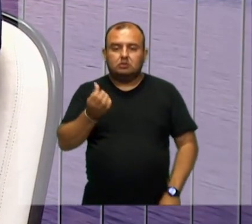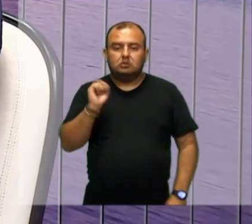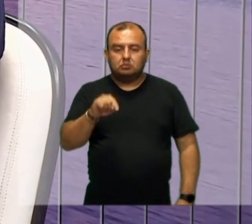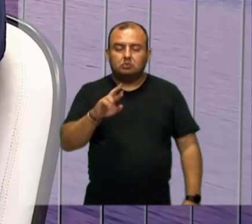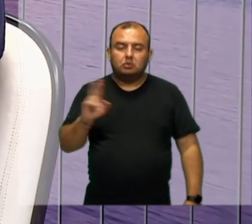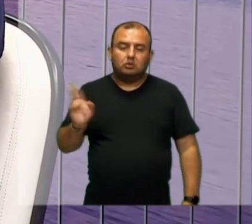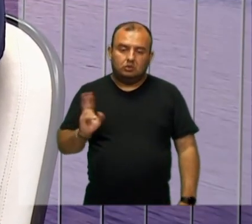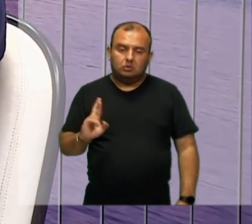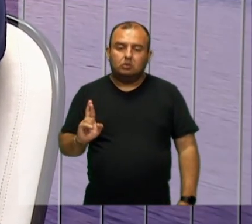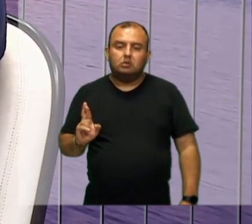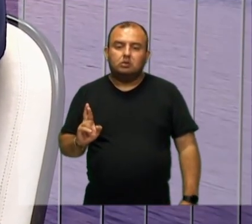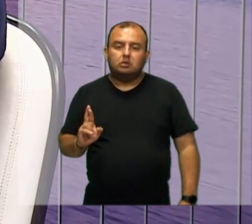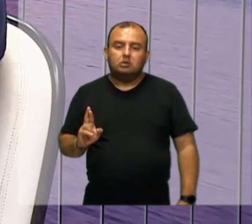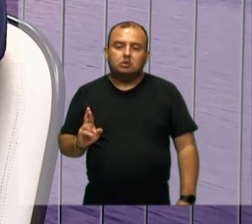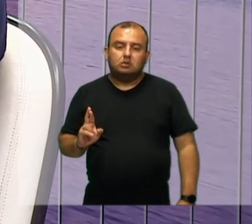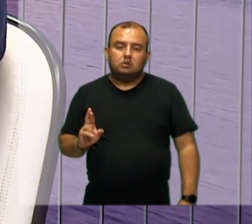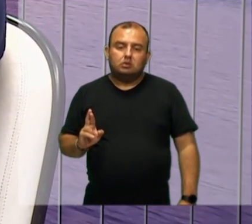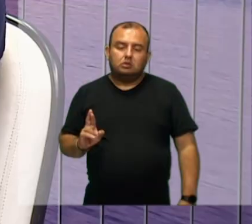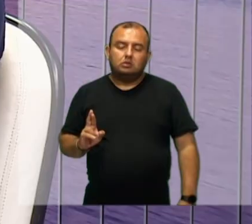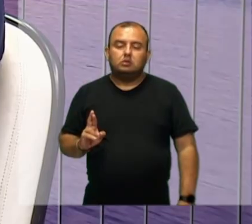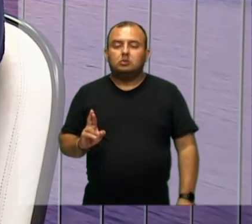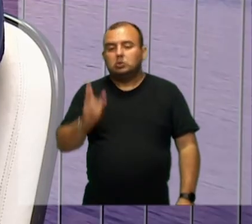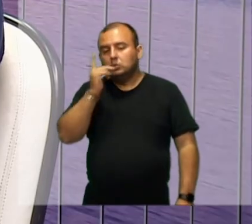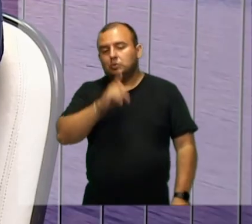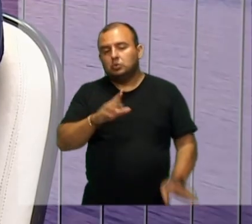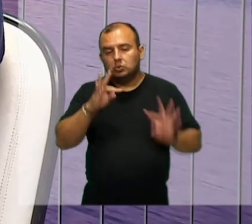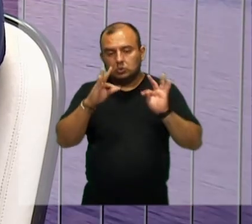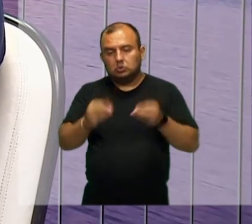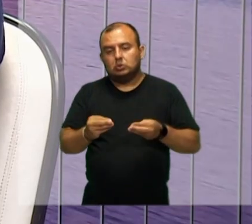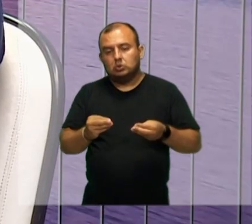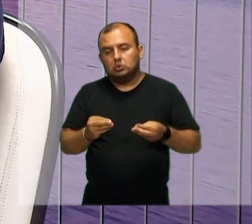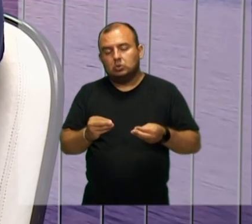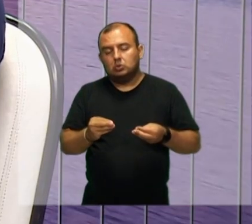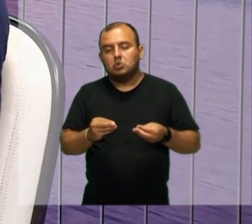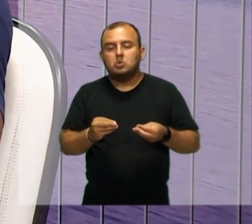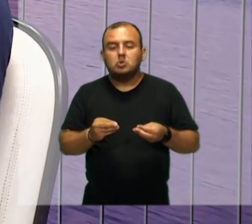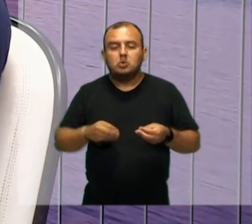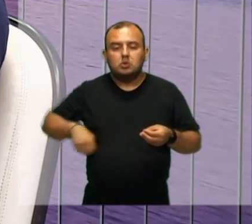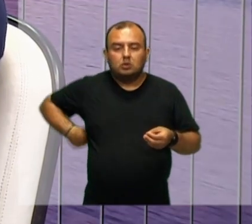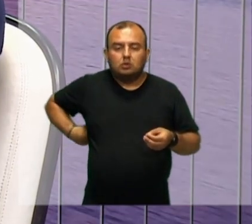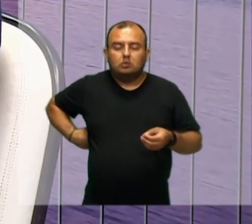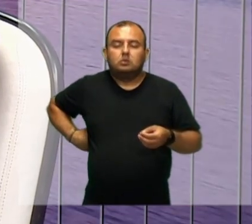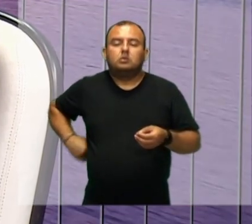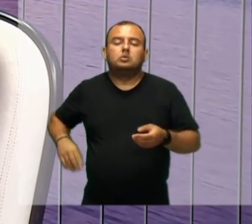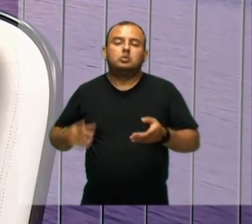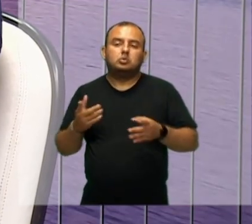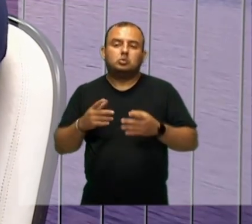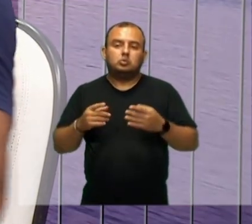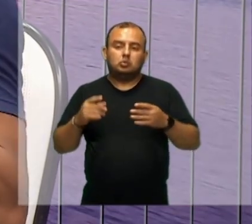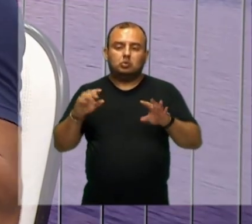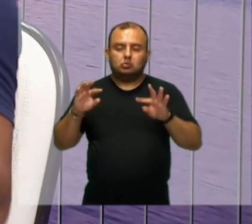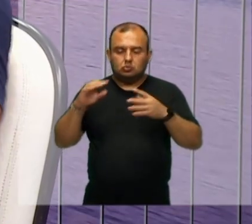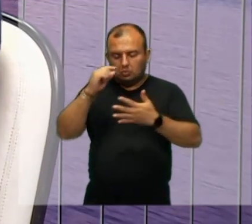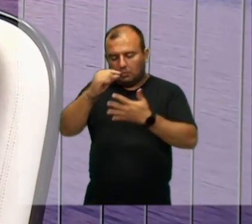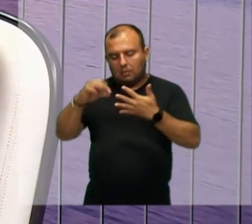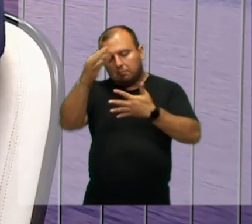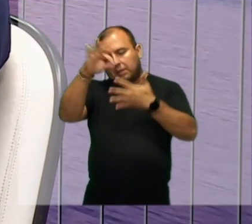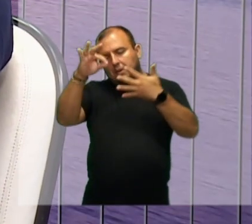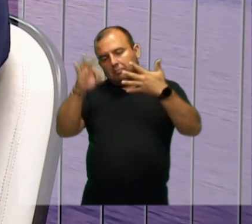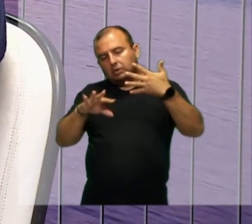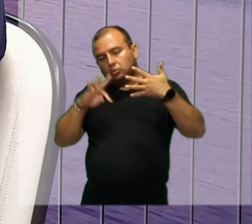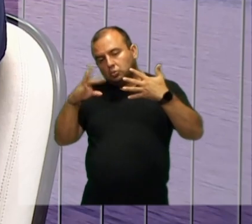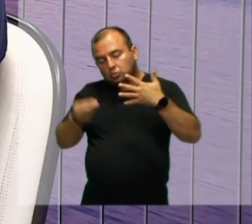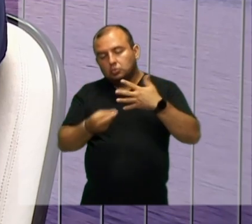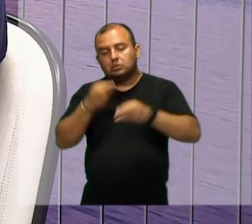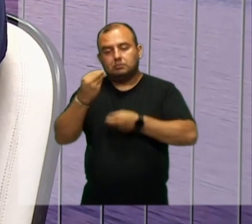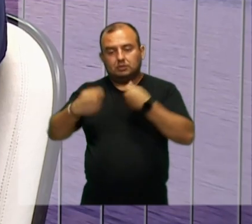R$6.000 eu faria todo eu cercaria todos os tripés, todas as pontas que